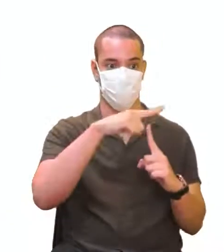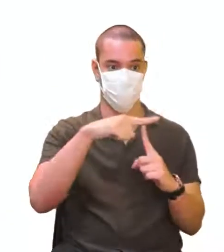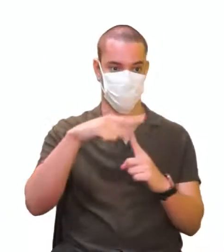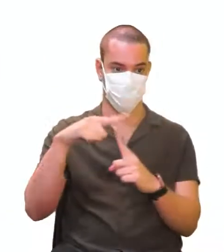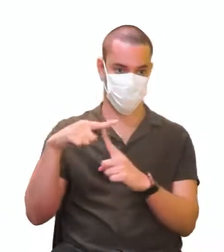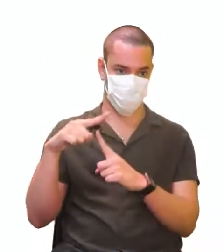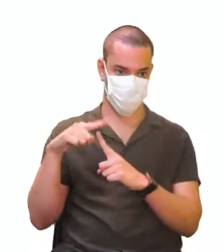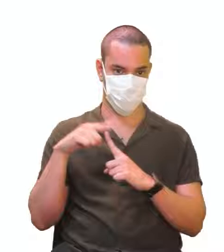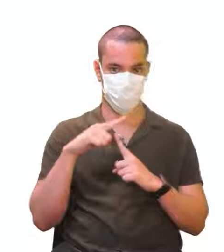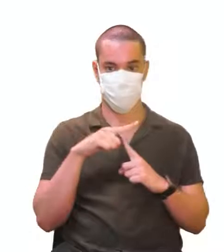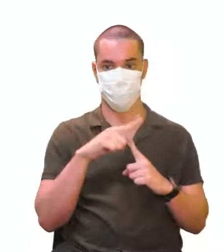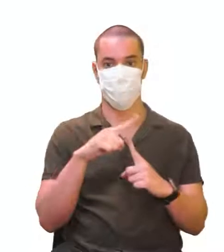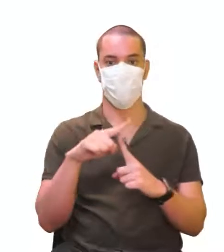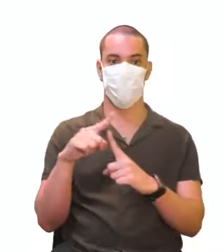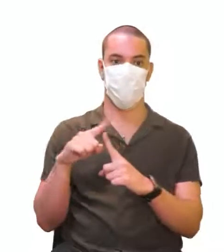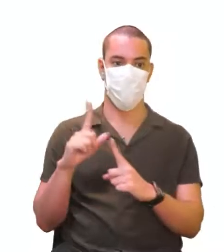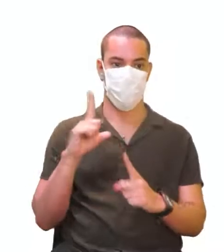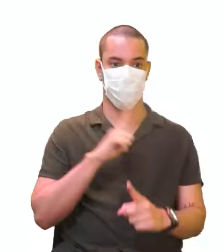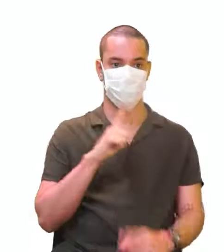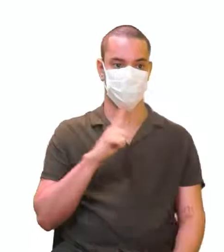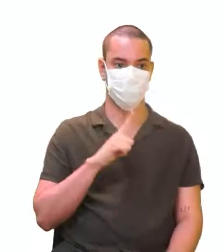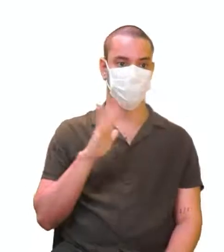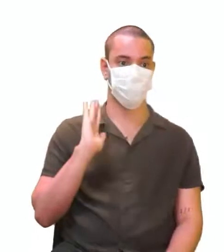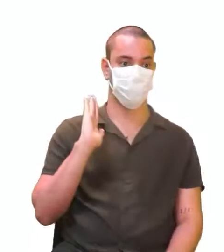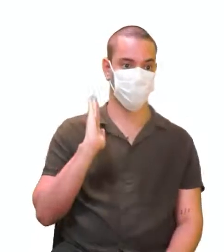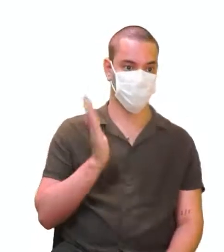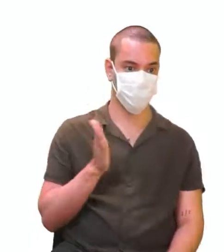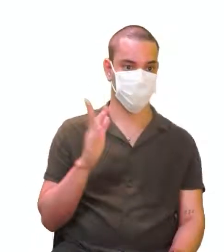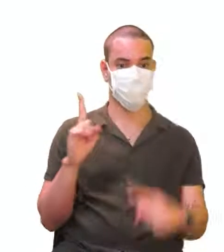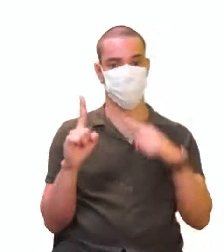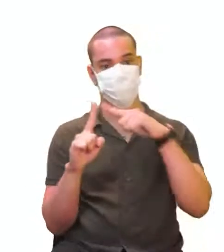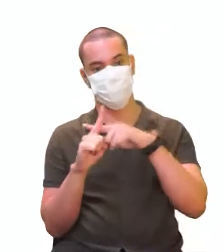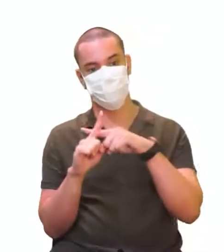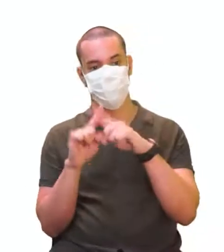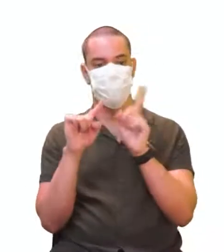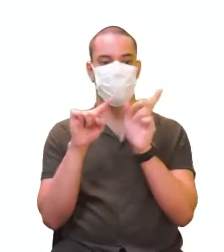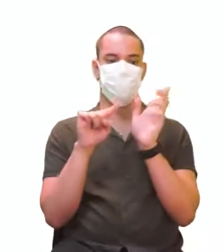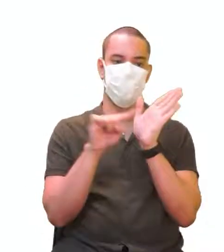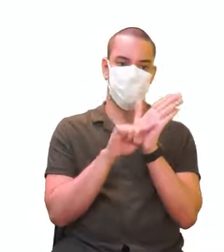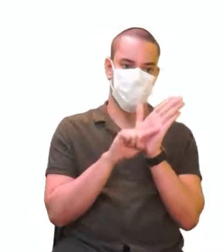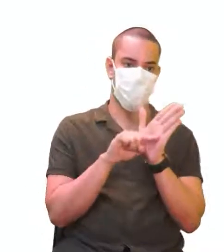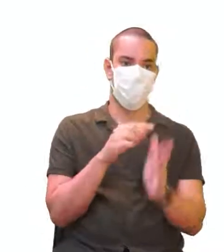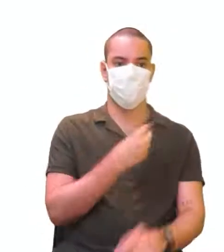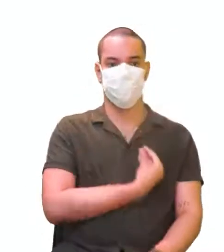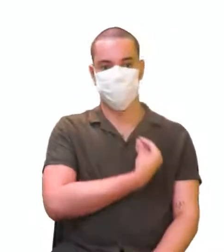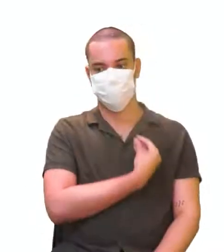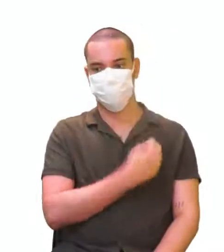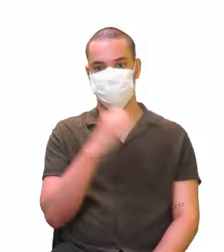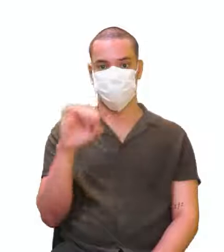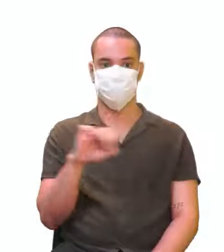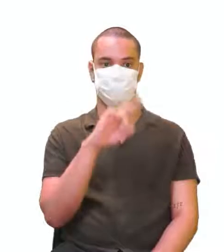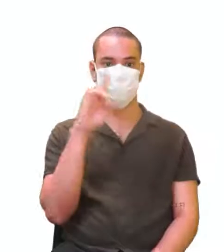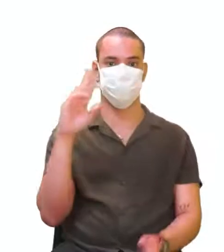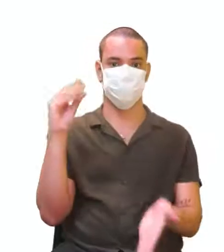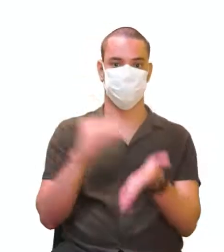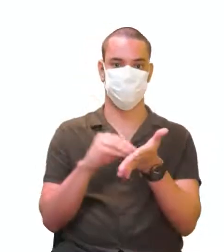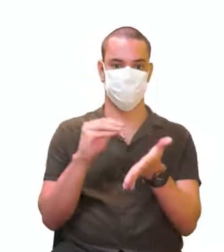sanguíneos, com já os fatores, né, positivo e negativo, que é a presença ou a ausência